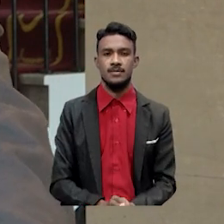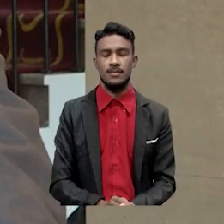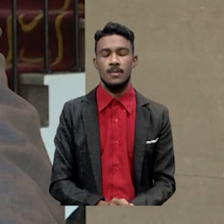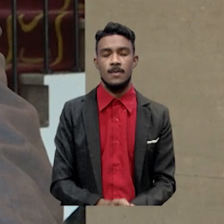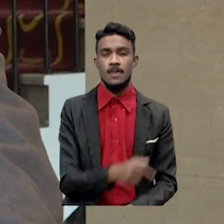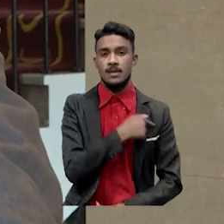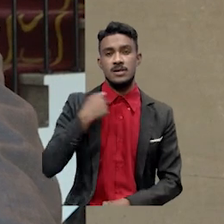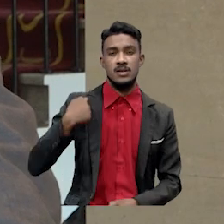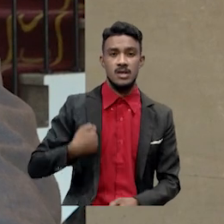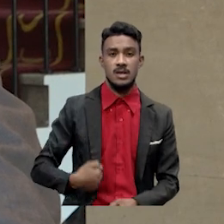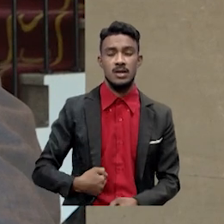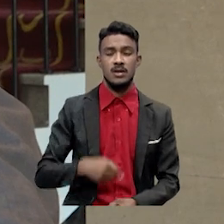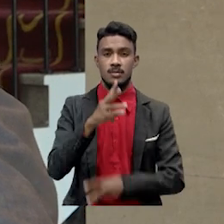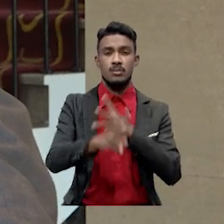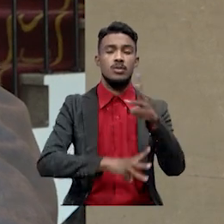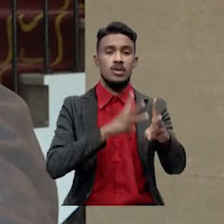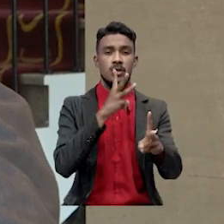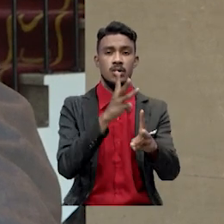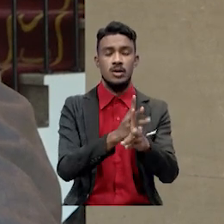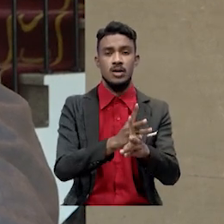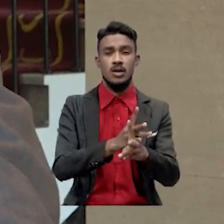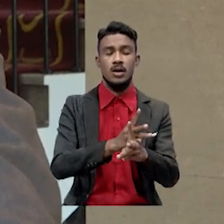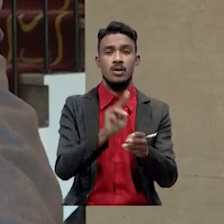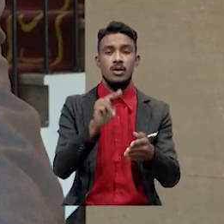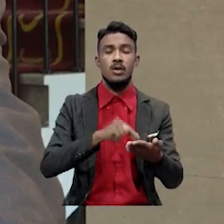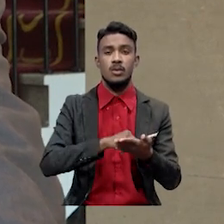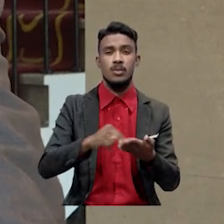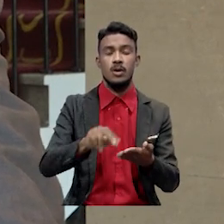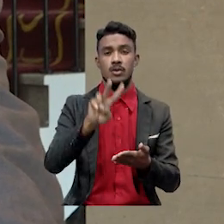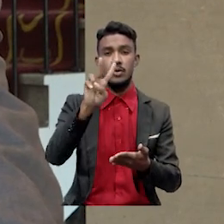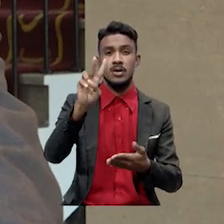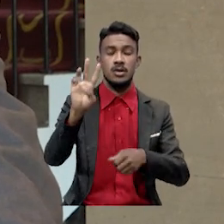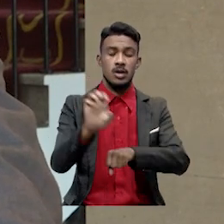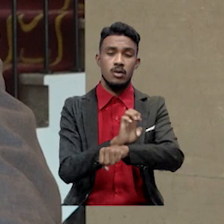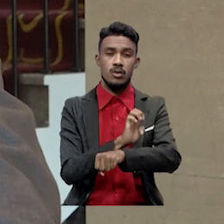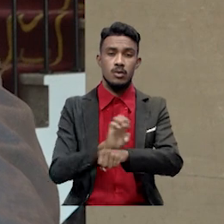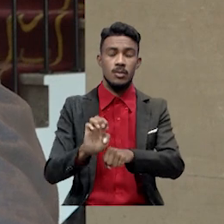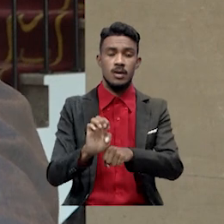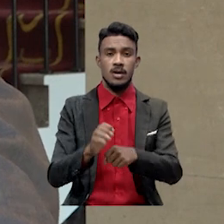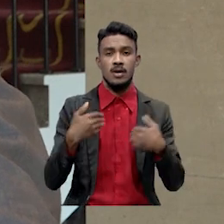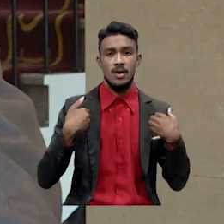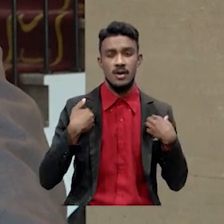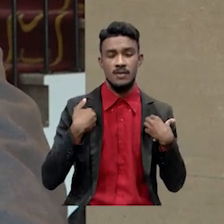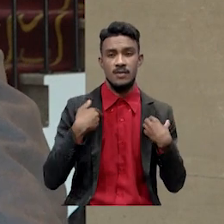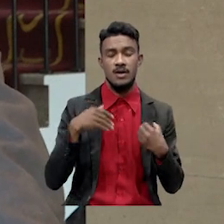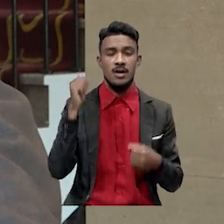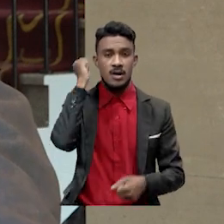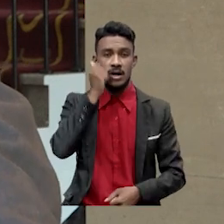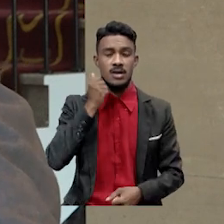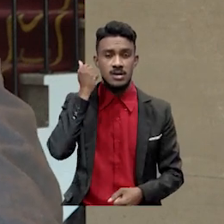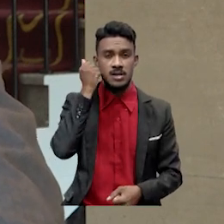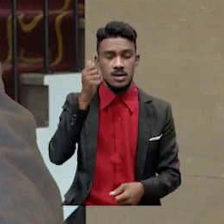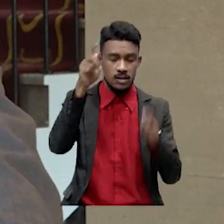China potência mundial número 2 economicamente e potência asiática, Timor e